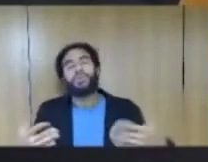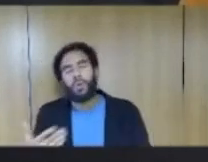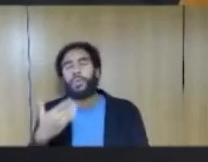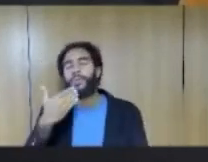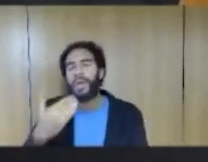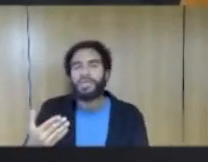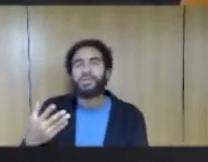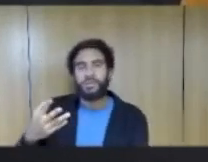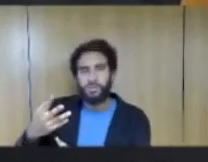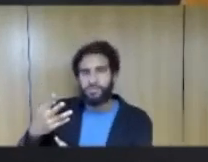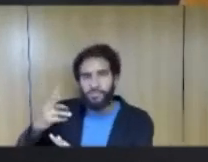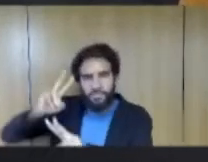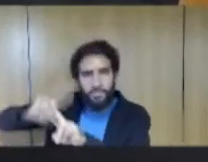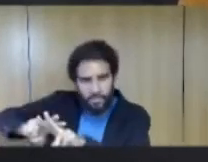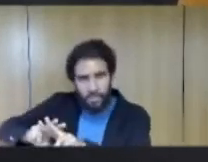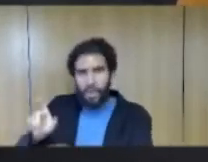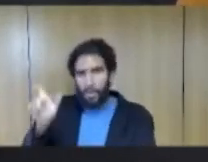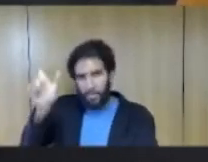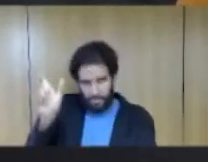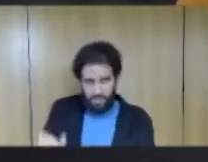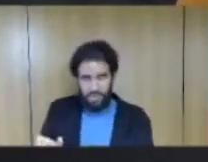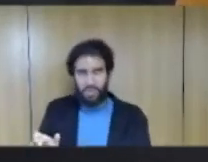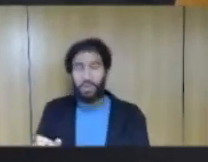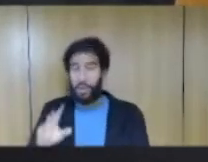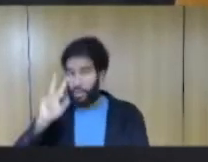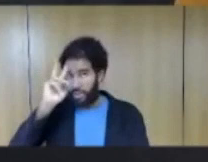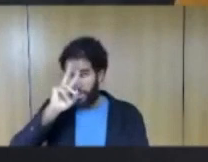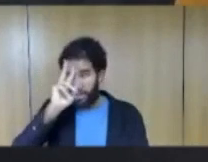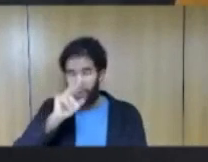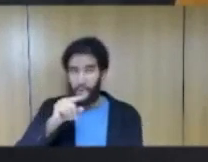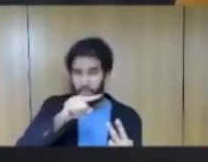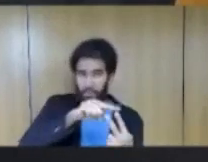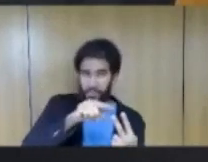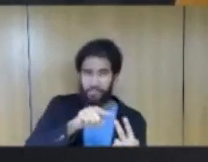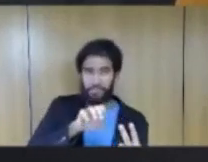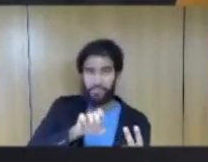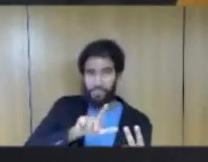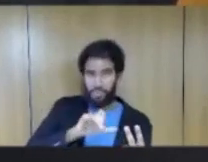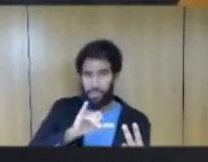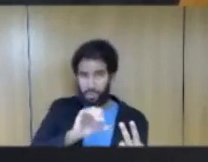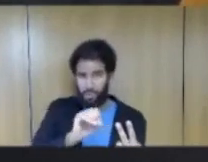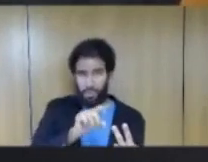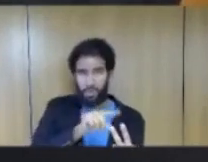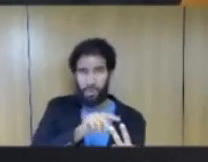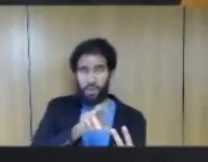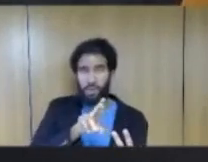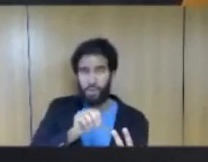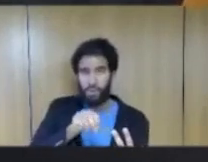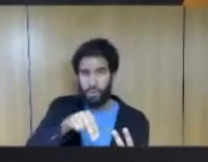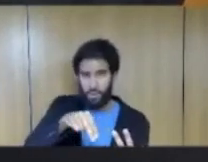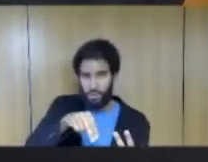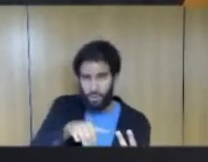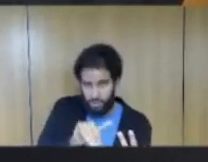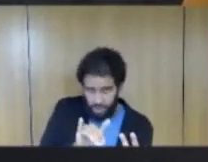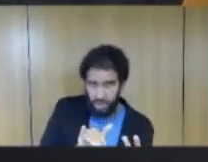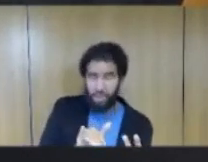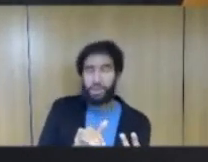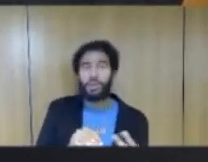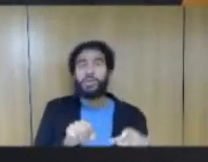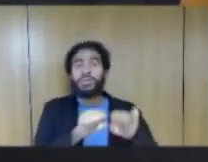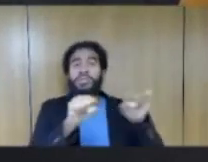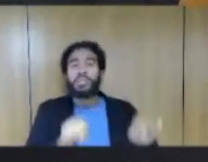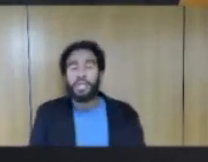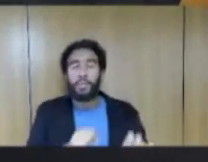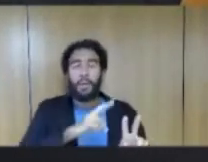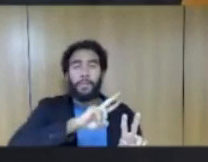Élcio lembremos que o Roni estão no sistema penitenciário Federal e daí